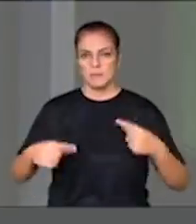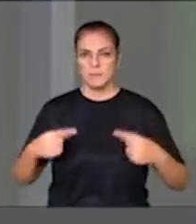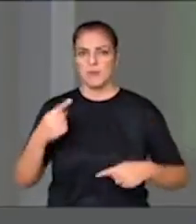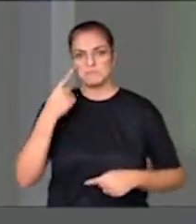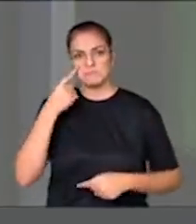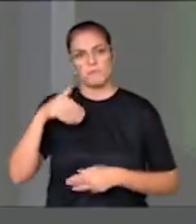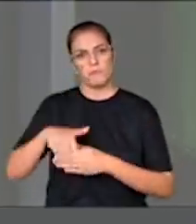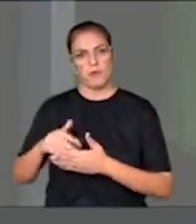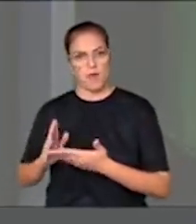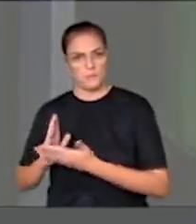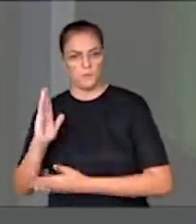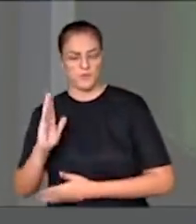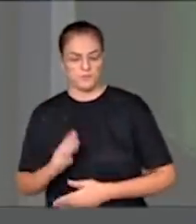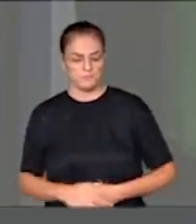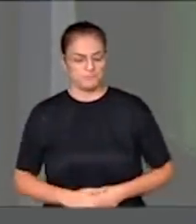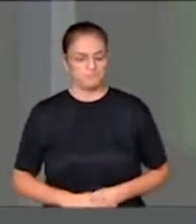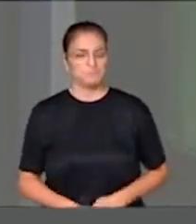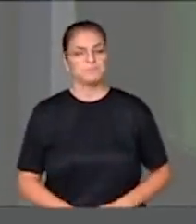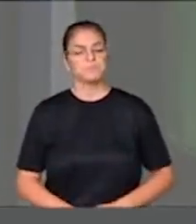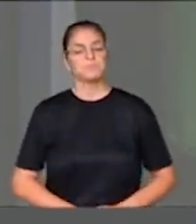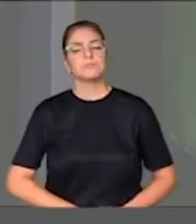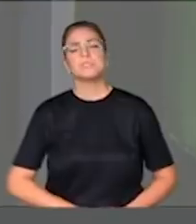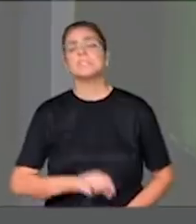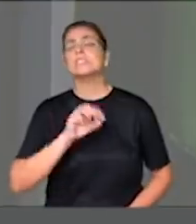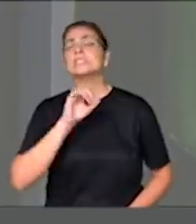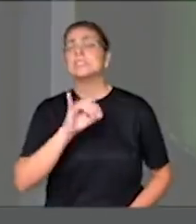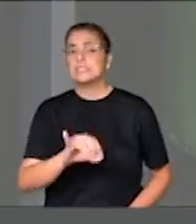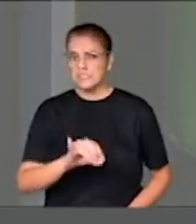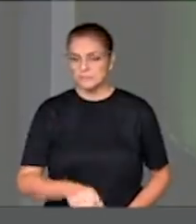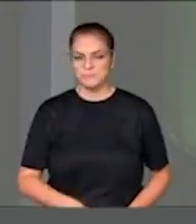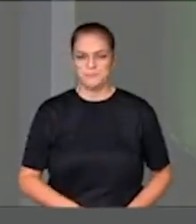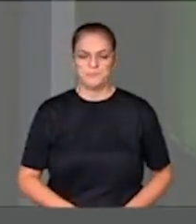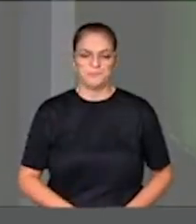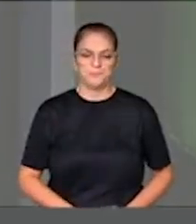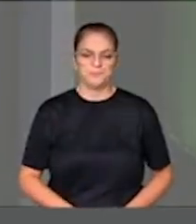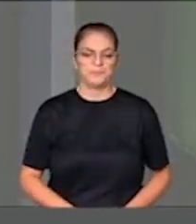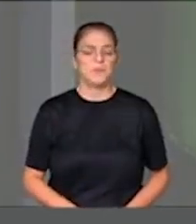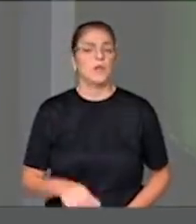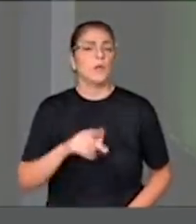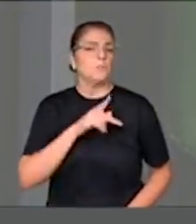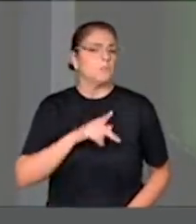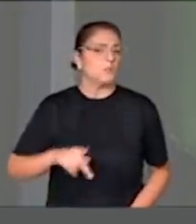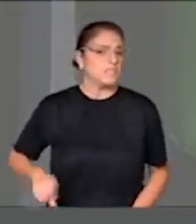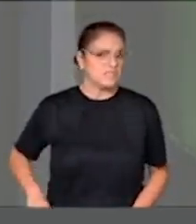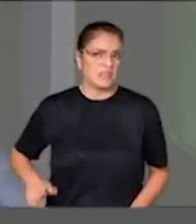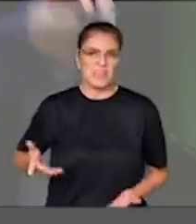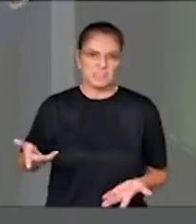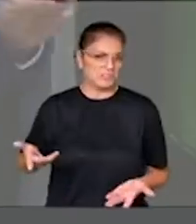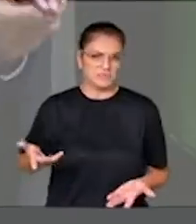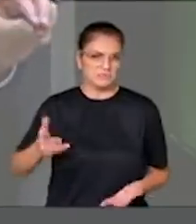diz que sempre que houver o afastamento definitivo de um presidente da república